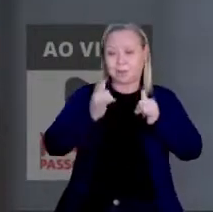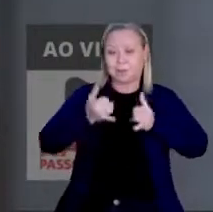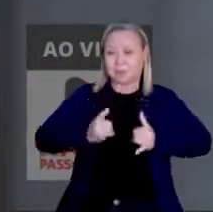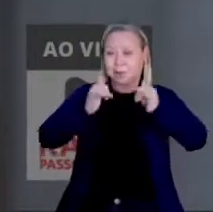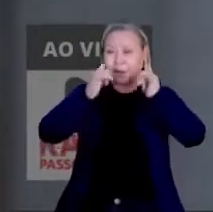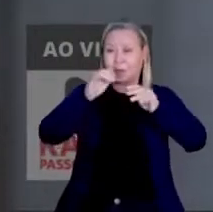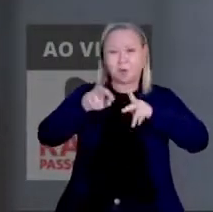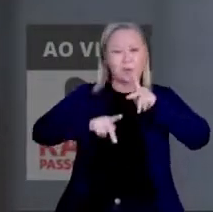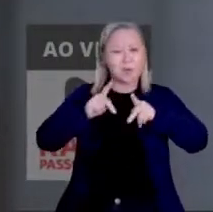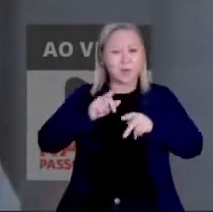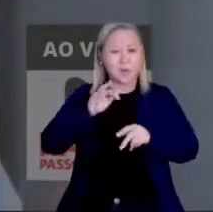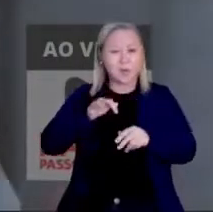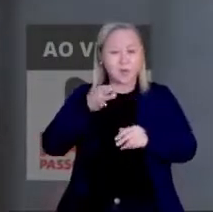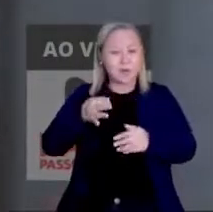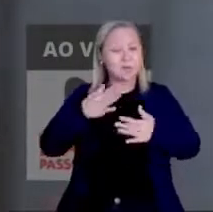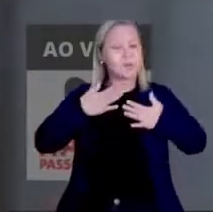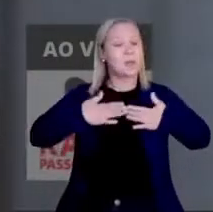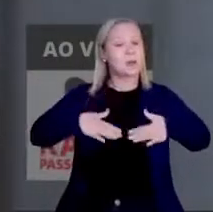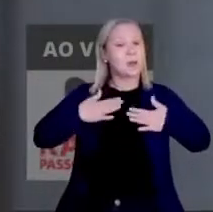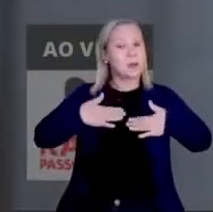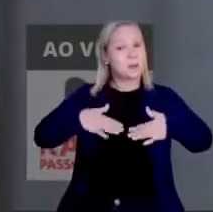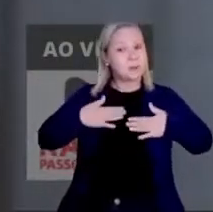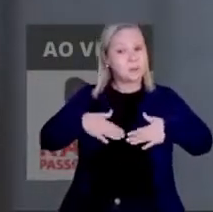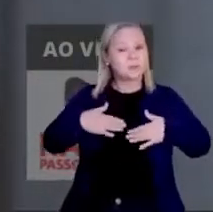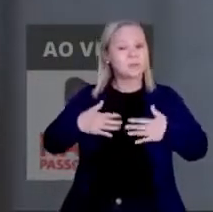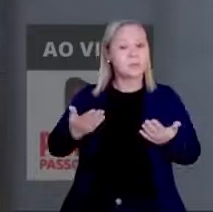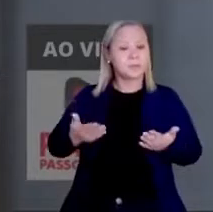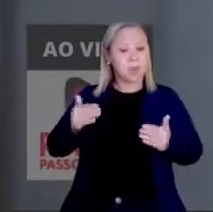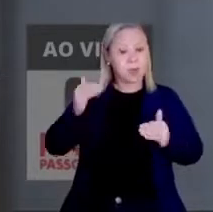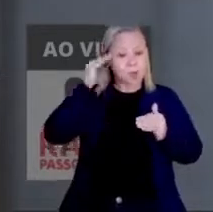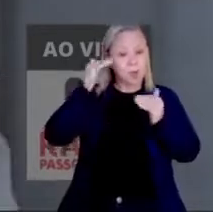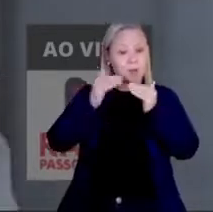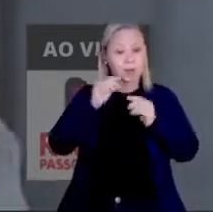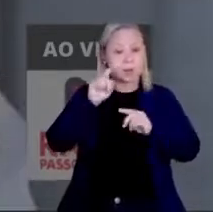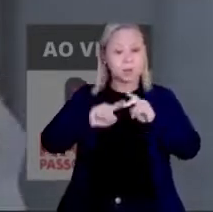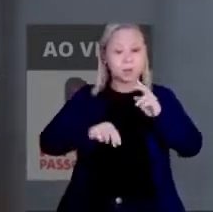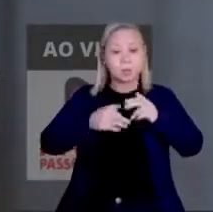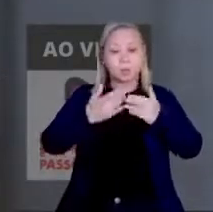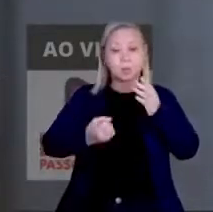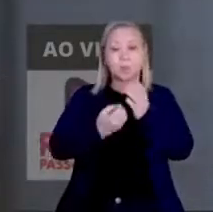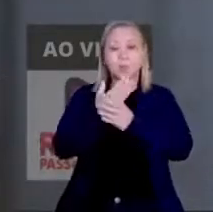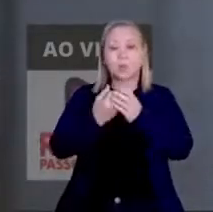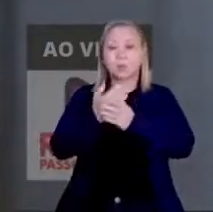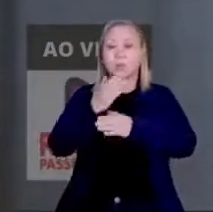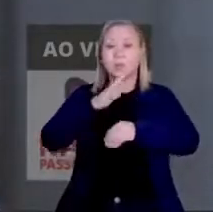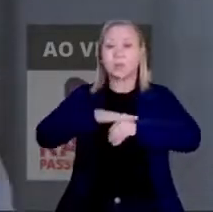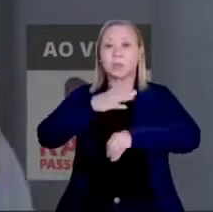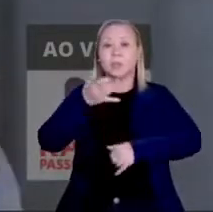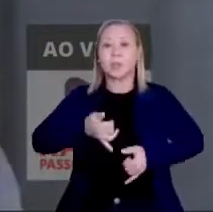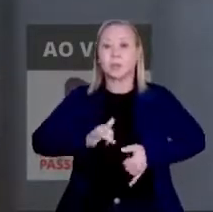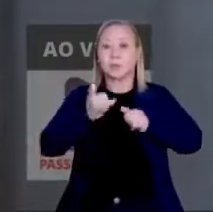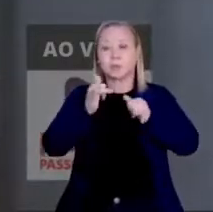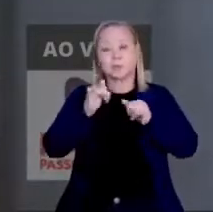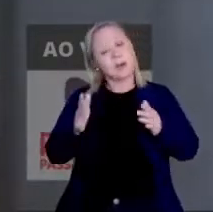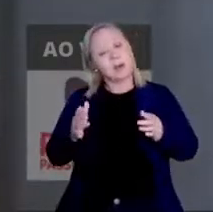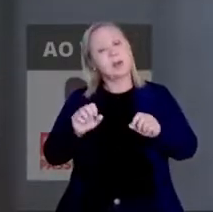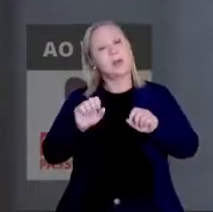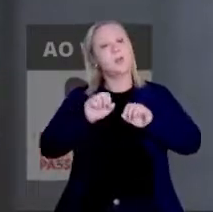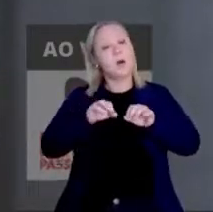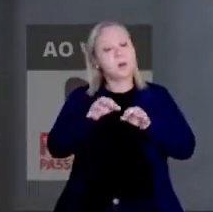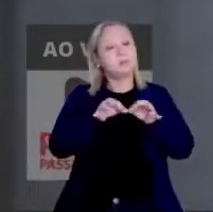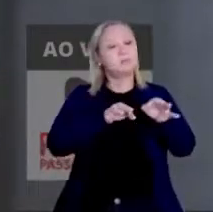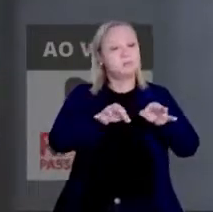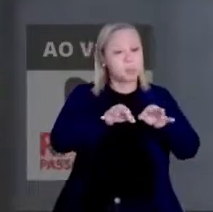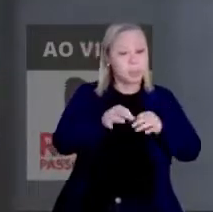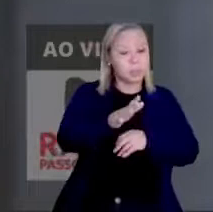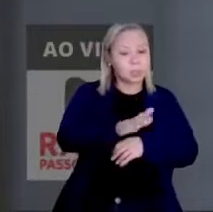será mais trabalho intermitente e mais trabalhadores fazendo bico, porque não vão ter emprego seguro como tem